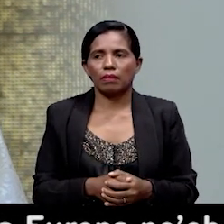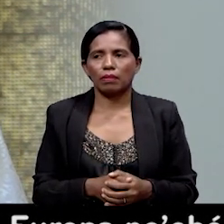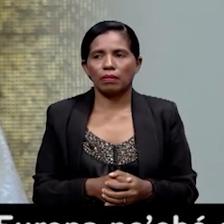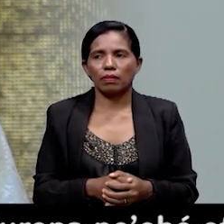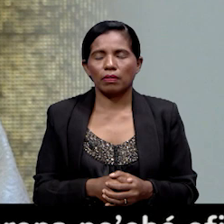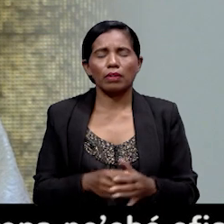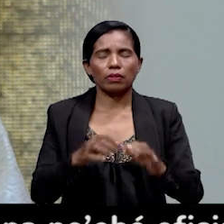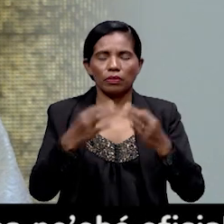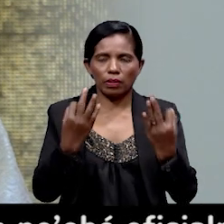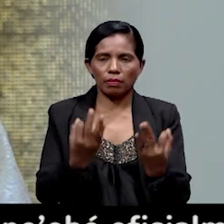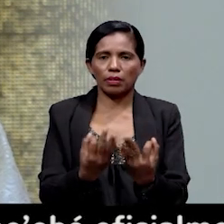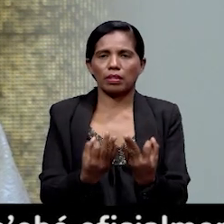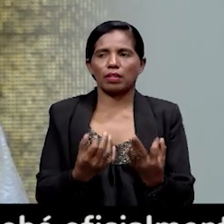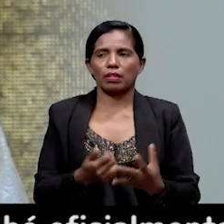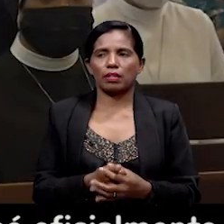família,